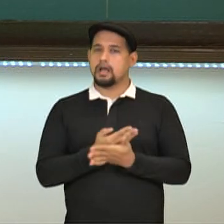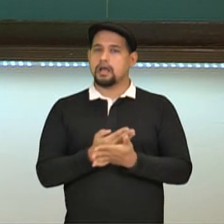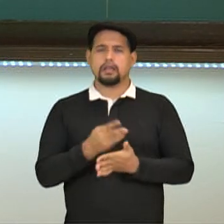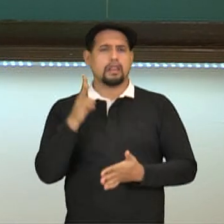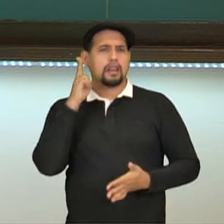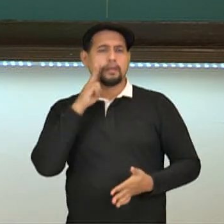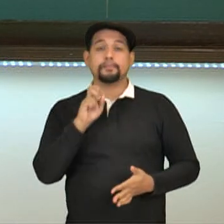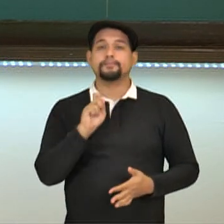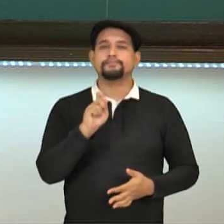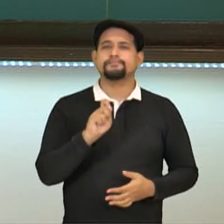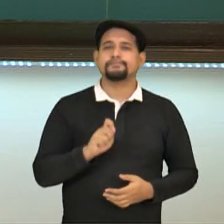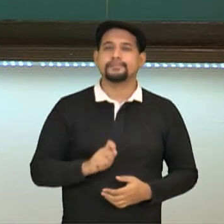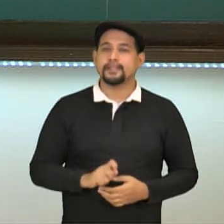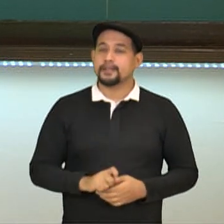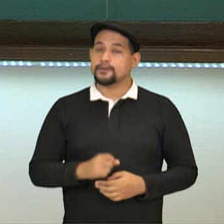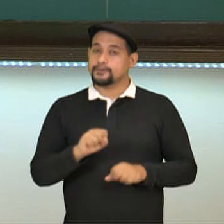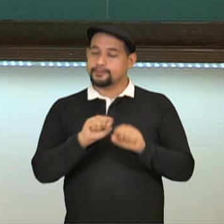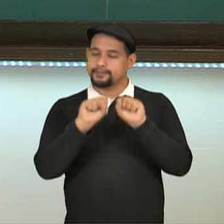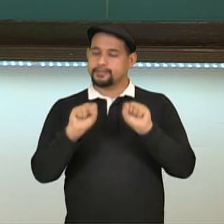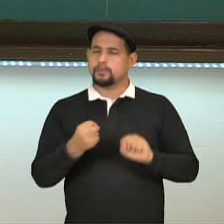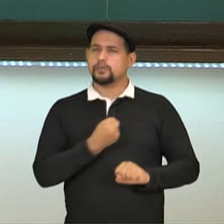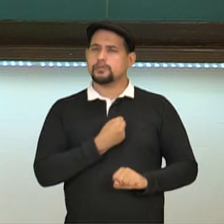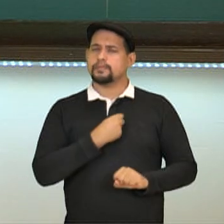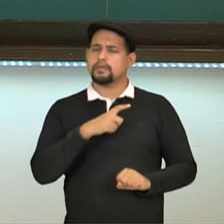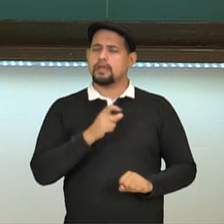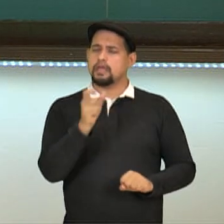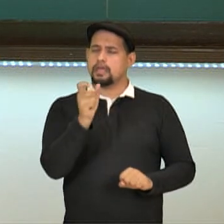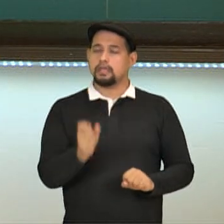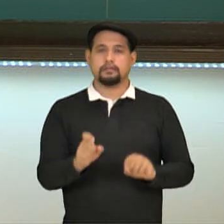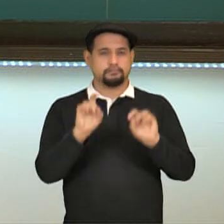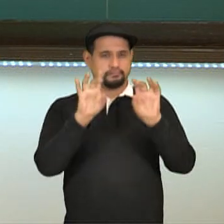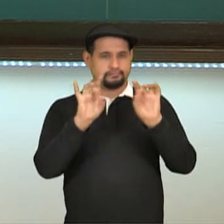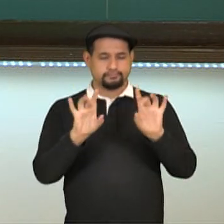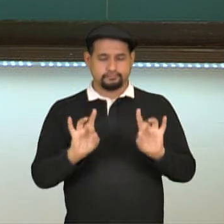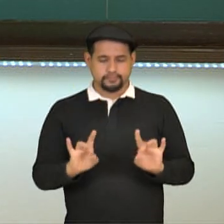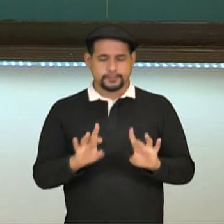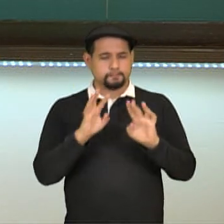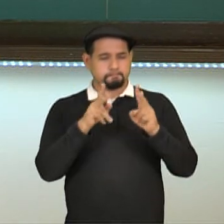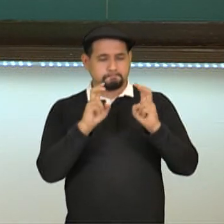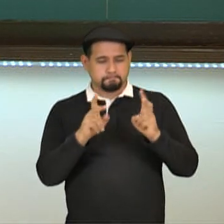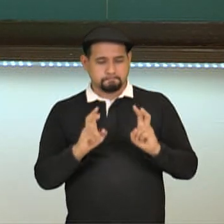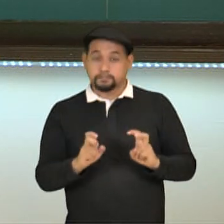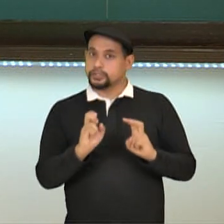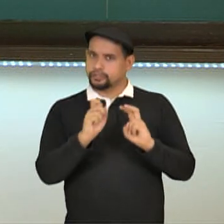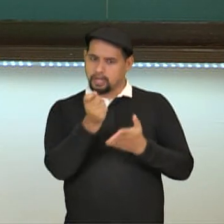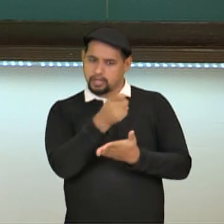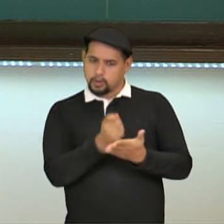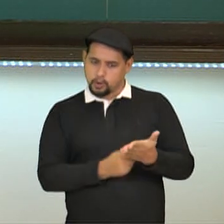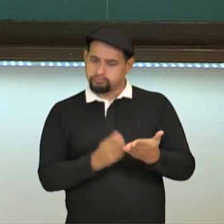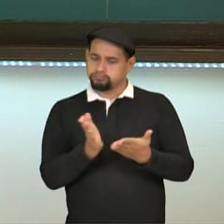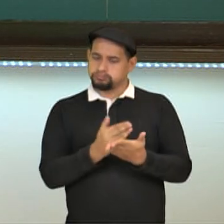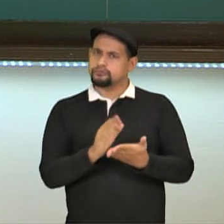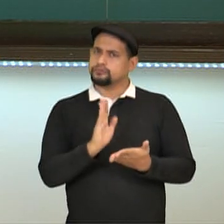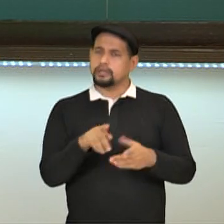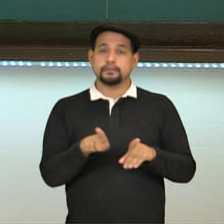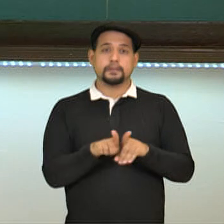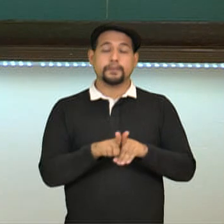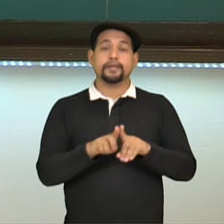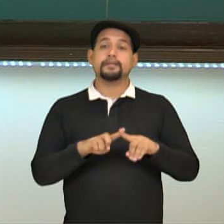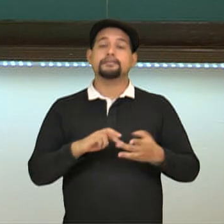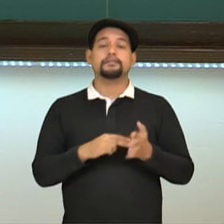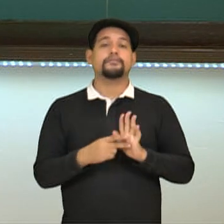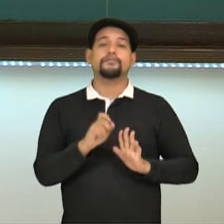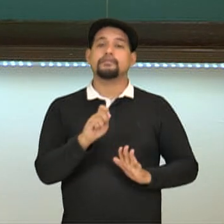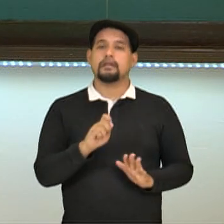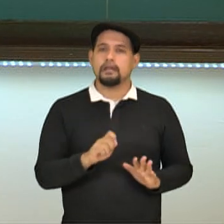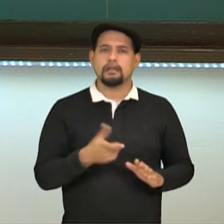lembrando que nosso sistema de numeração tem características especiais que vocês já anotaram aí no caderno de vocês e também